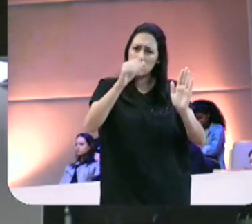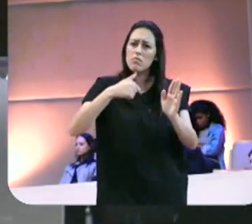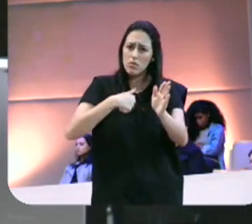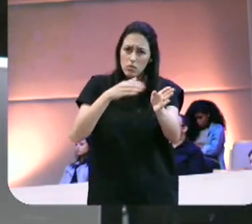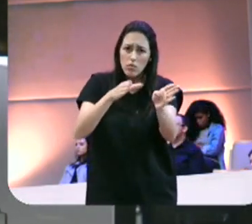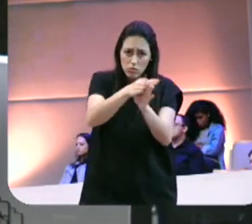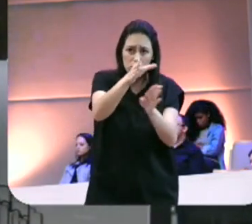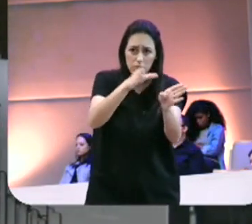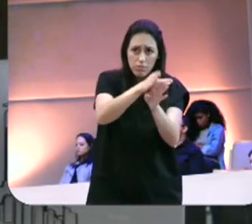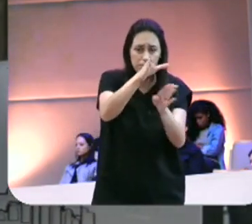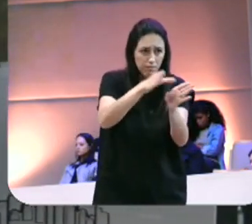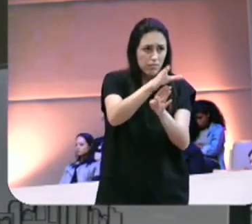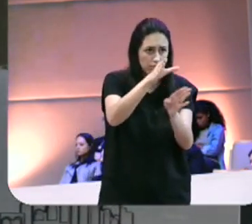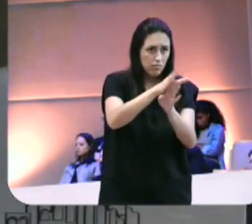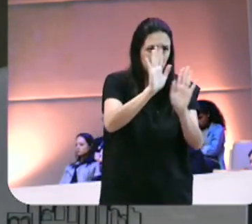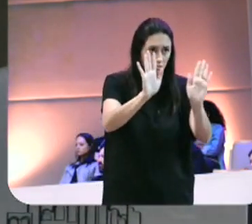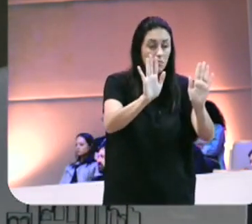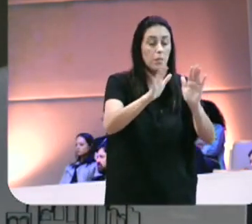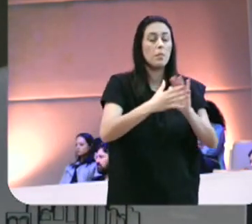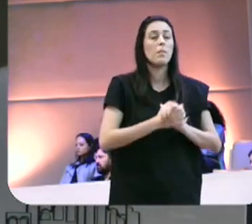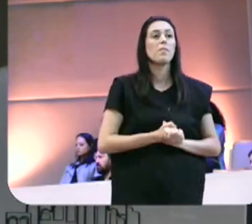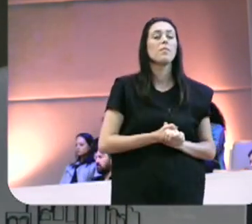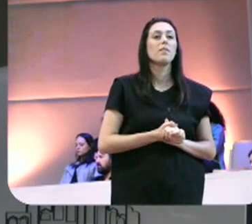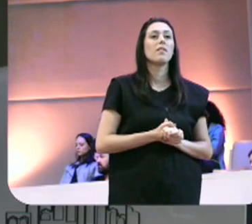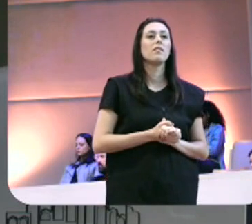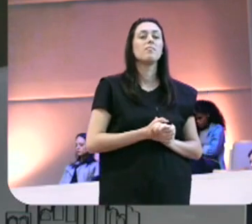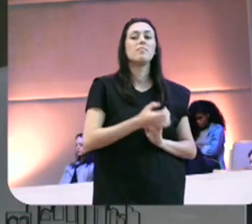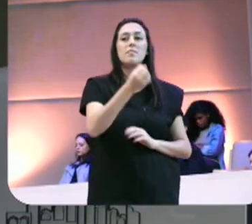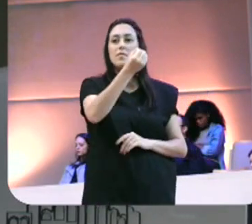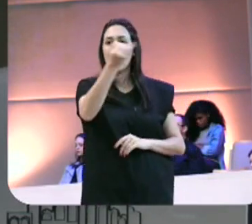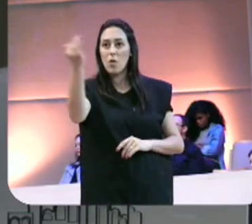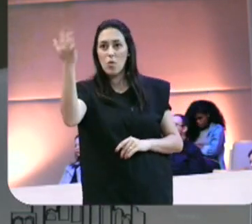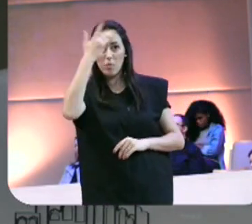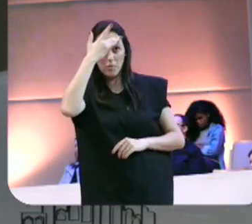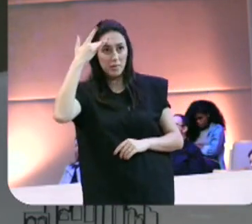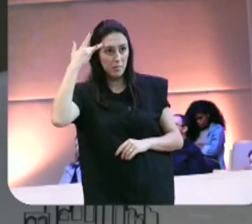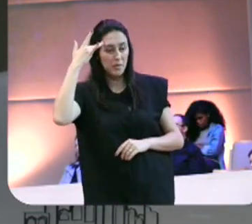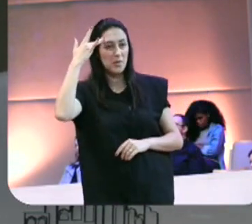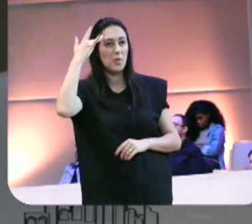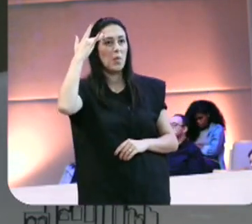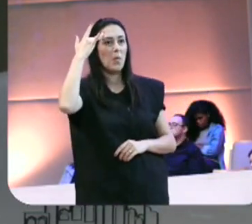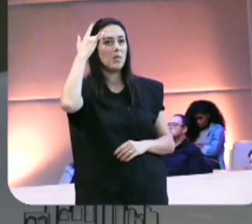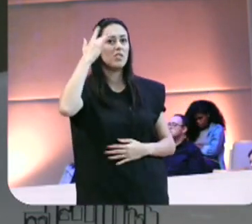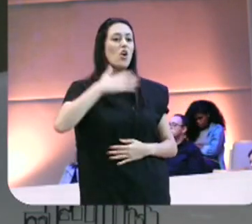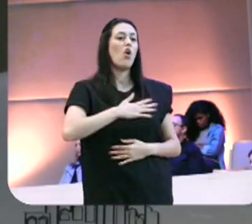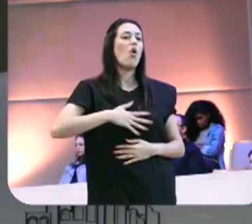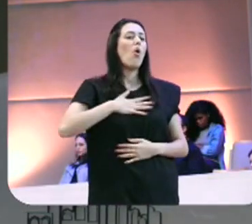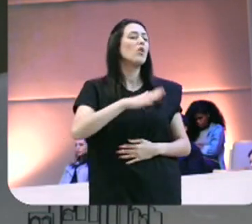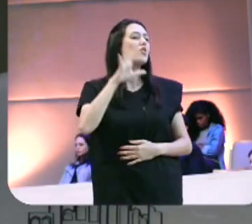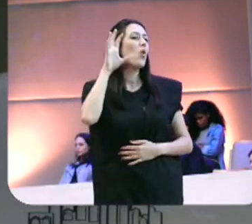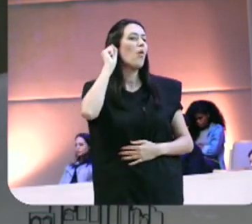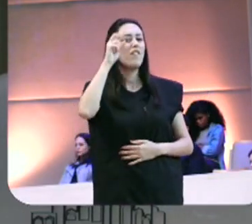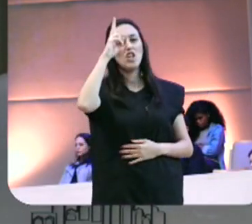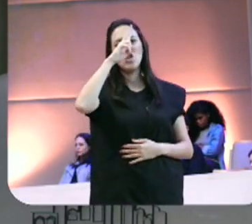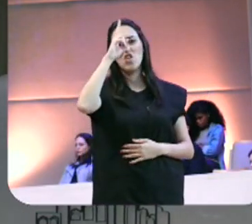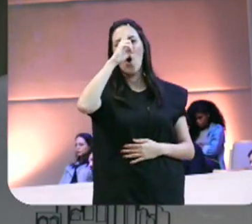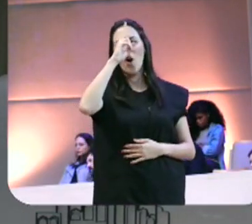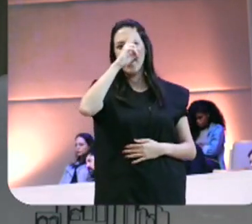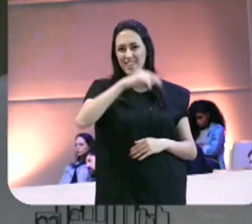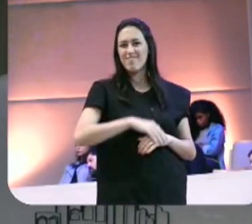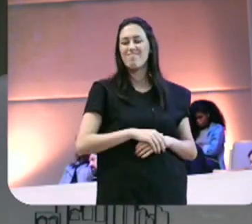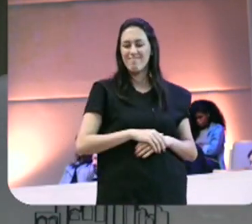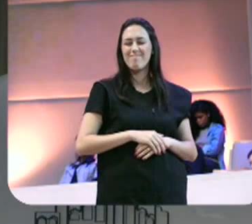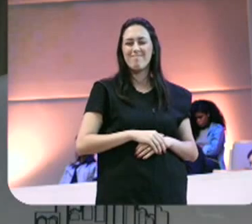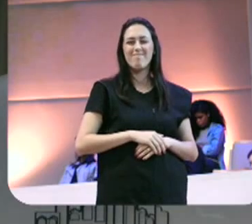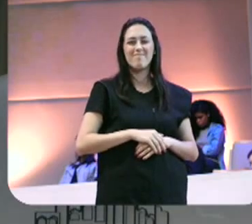Por exemplo, uma coisa que toca muito o coração do brasileiro é quando nós contamos a nossa história, quando nós falamos daquilo